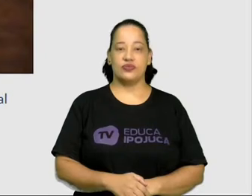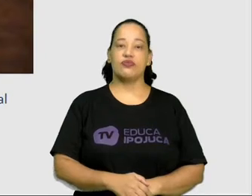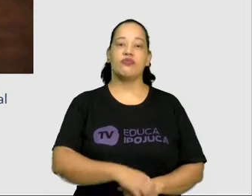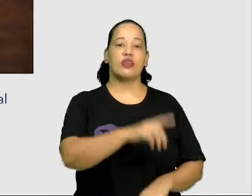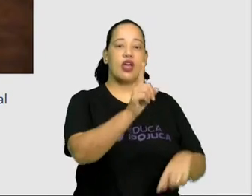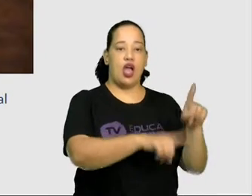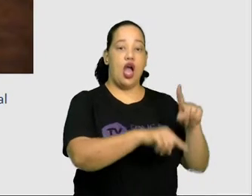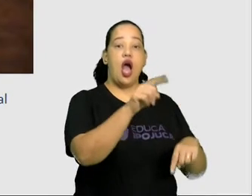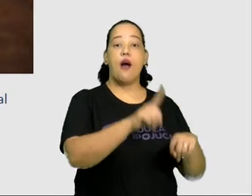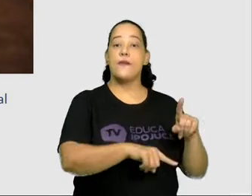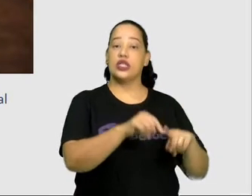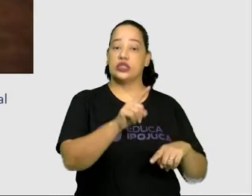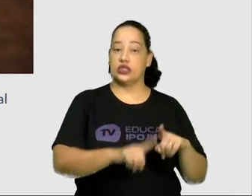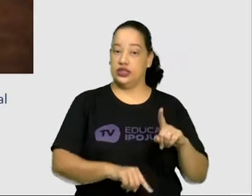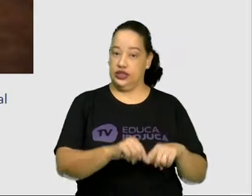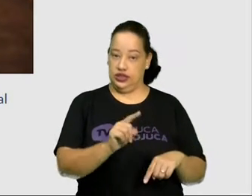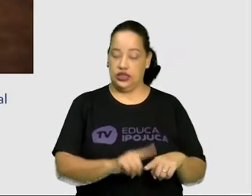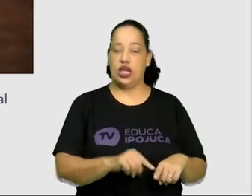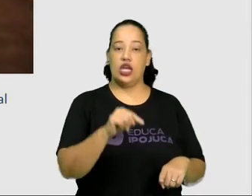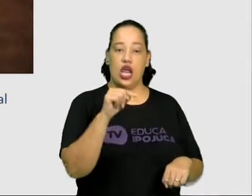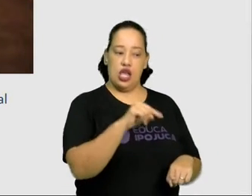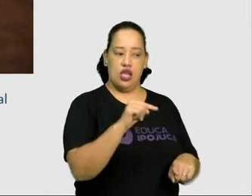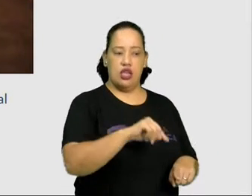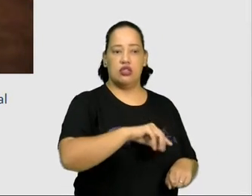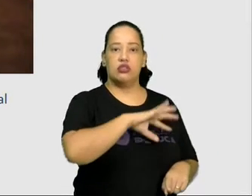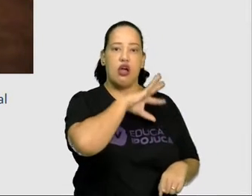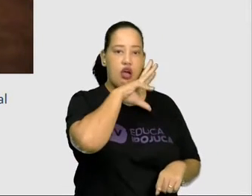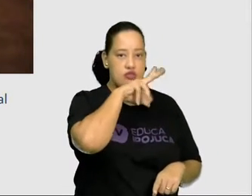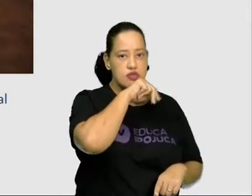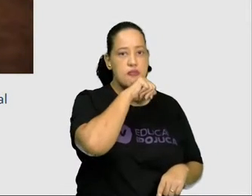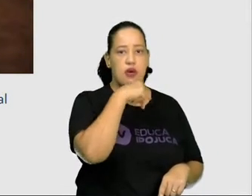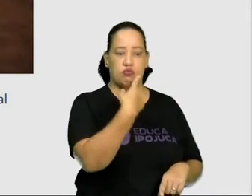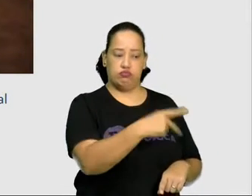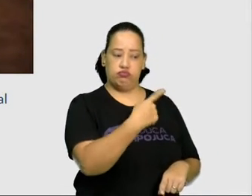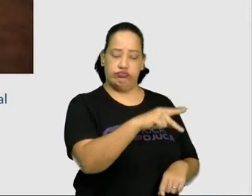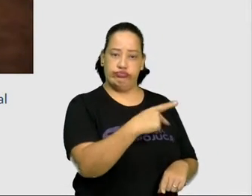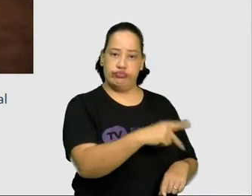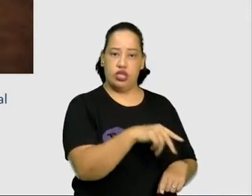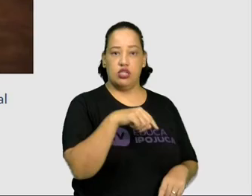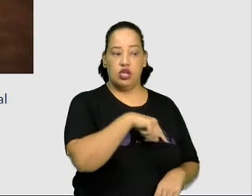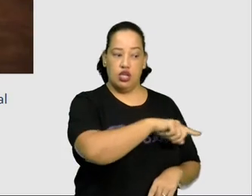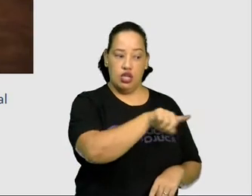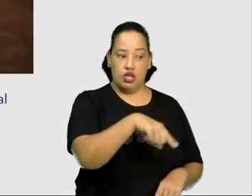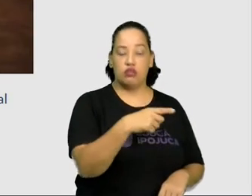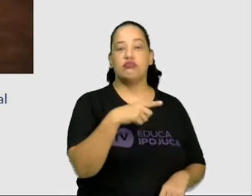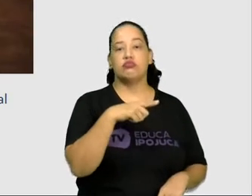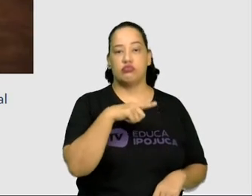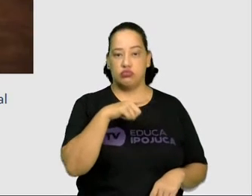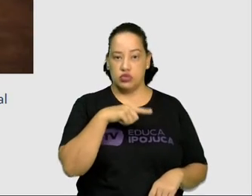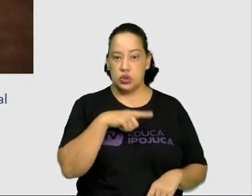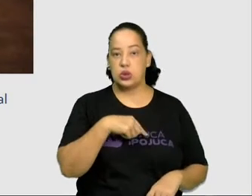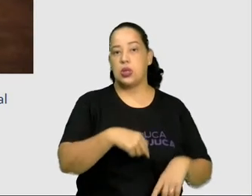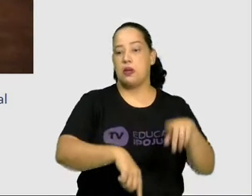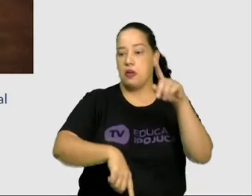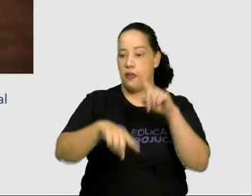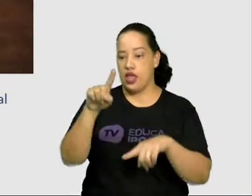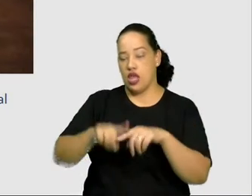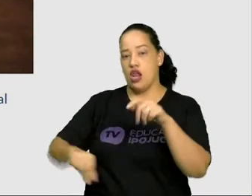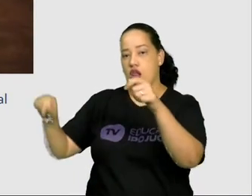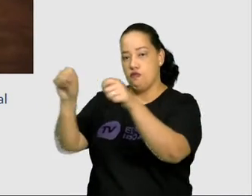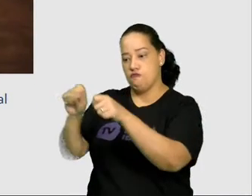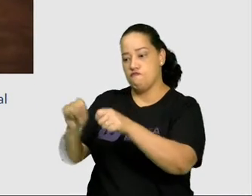a matéria-prima de origem animal são uma fonte que proporciona uma grande diversidade